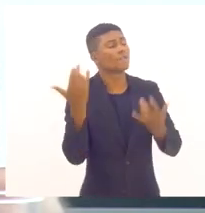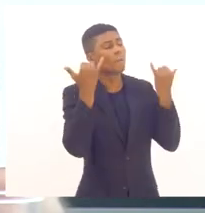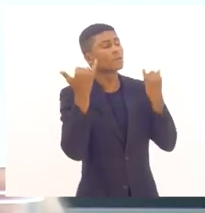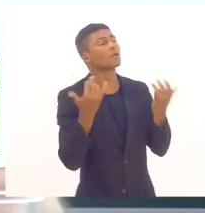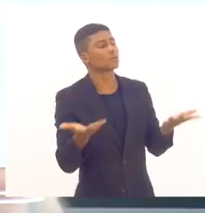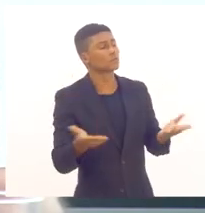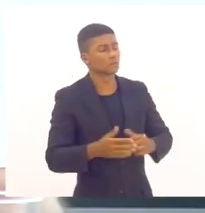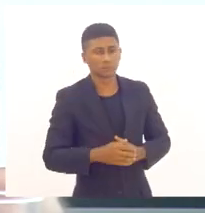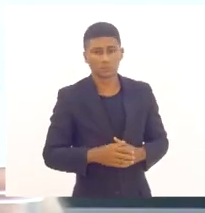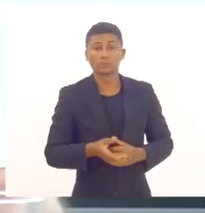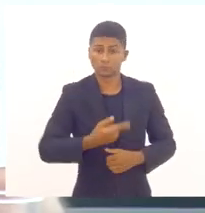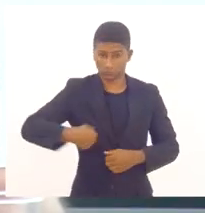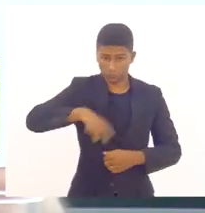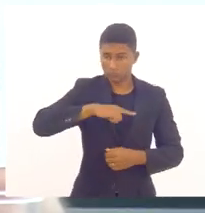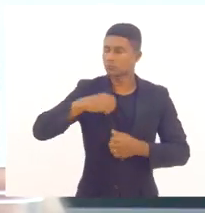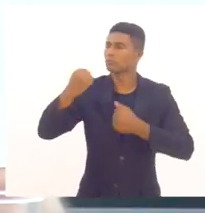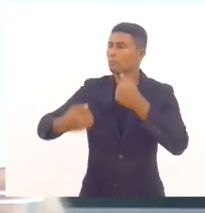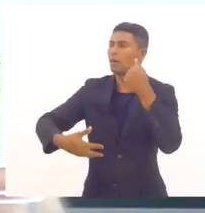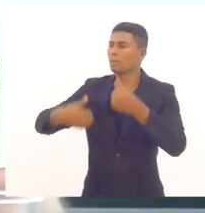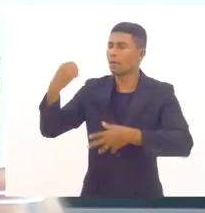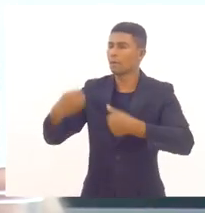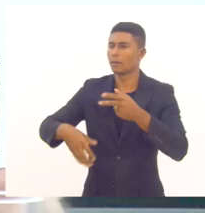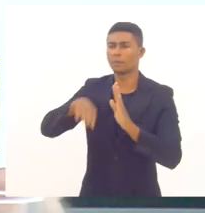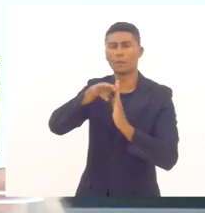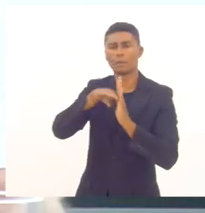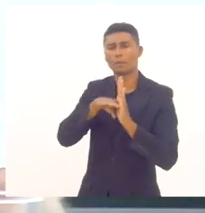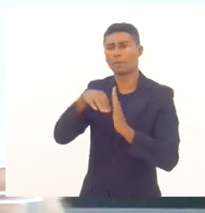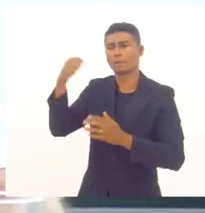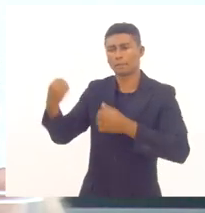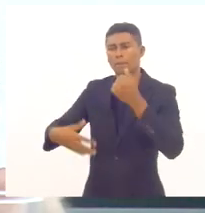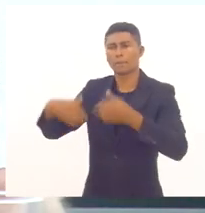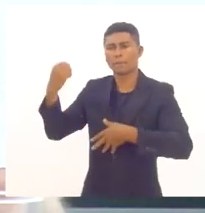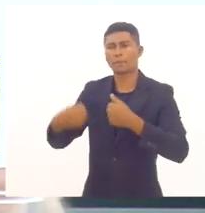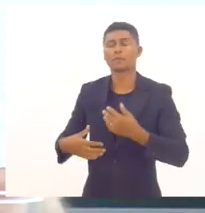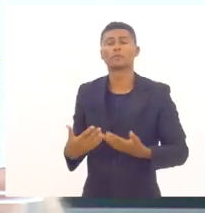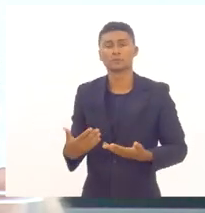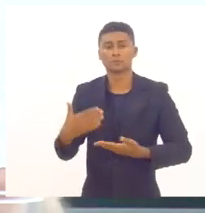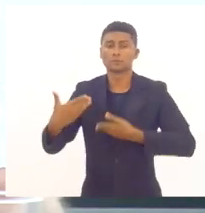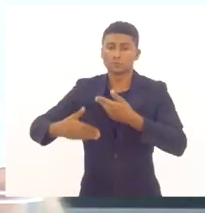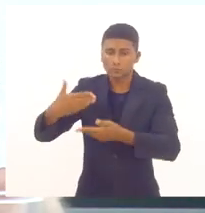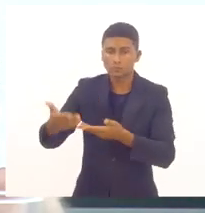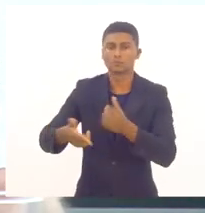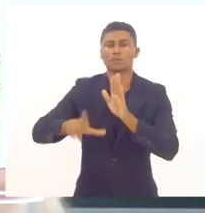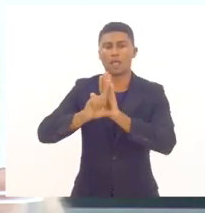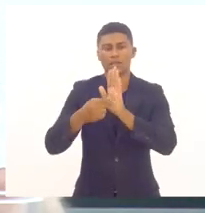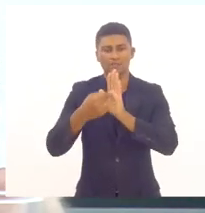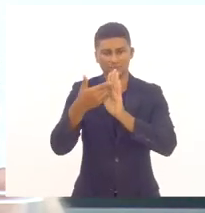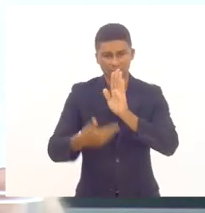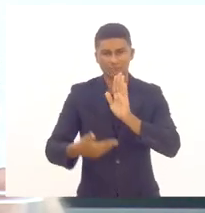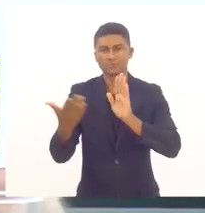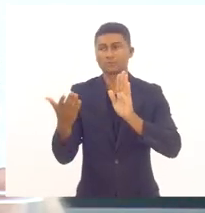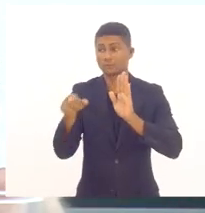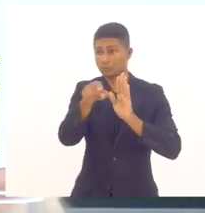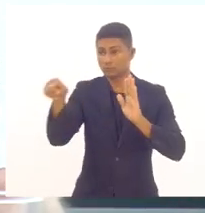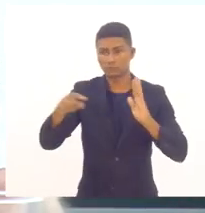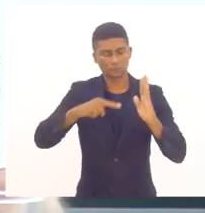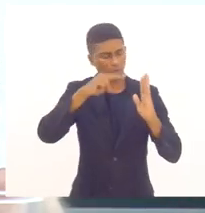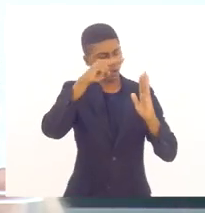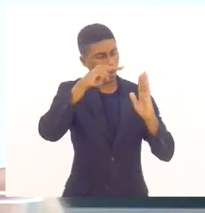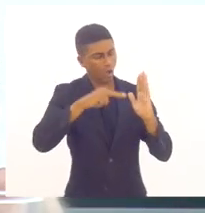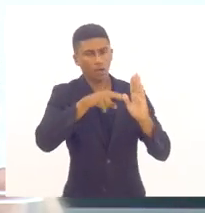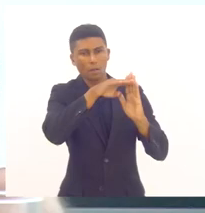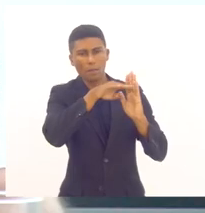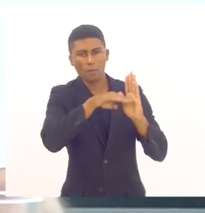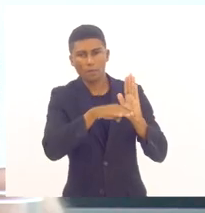informações, nós passamos para ele o programa que originou a lei, e quando eles leram o programa, eles